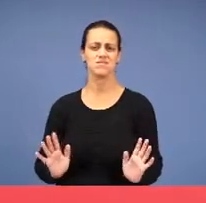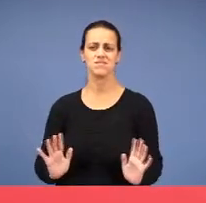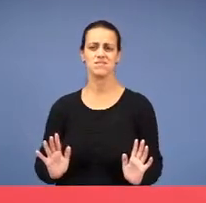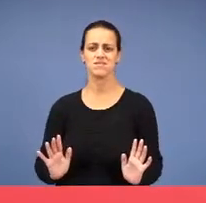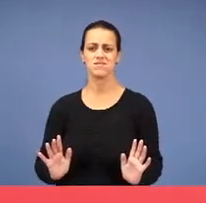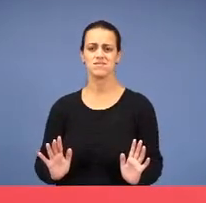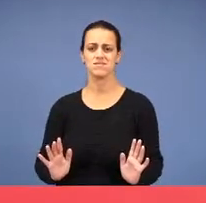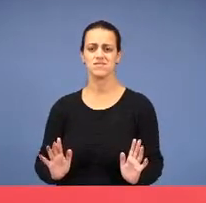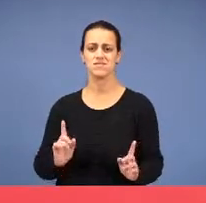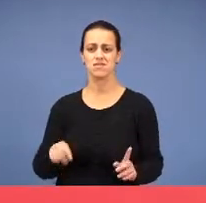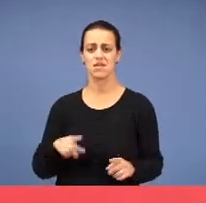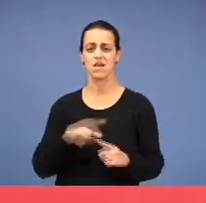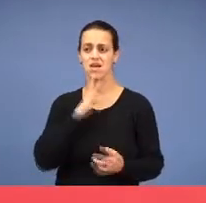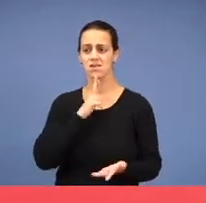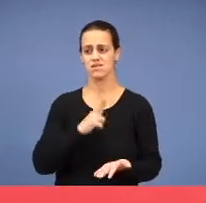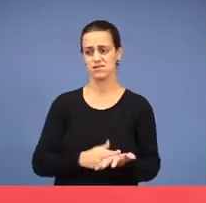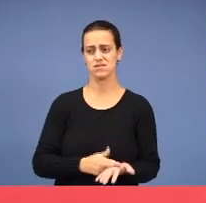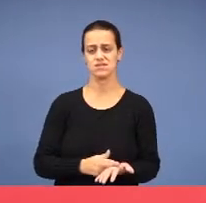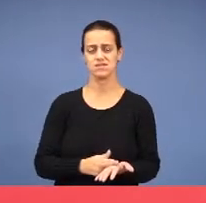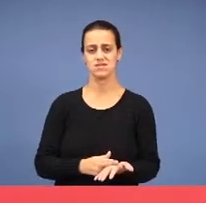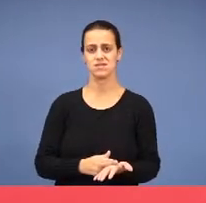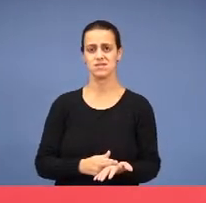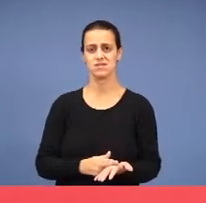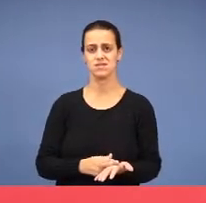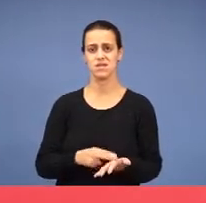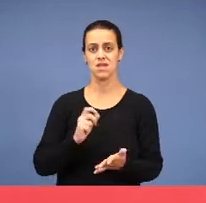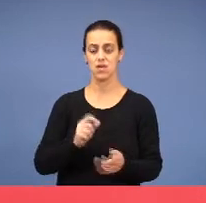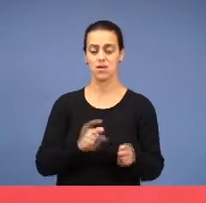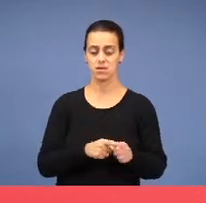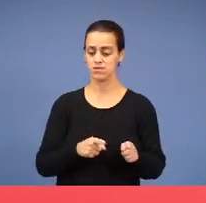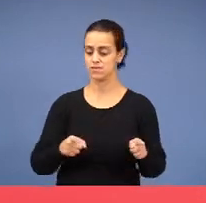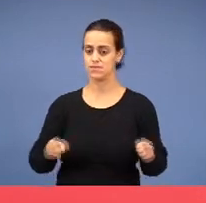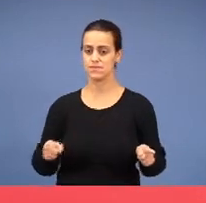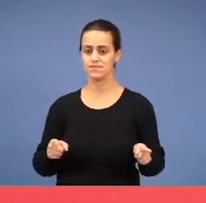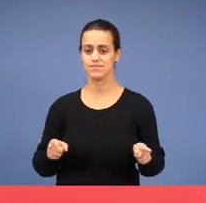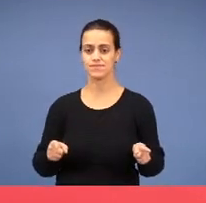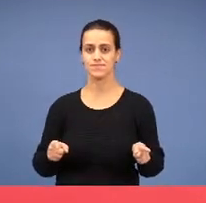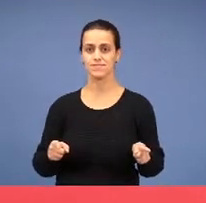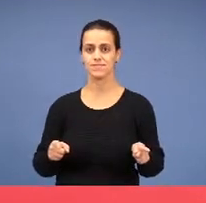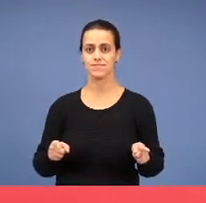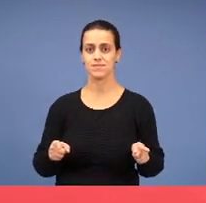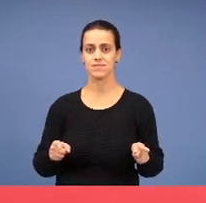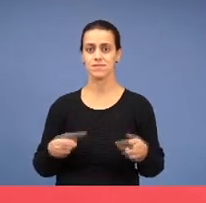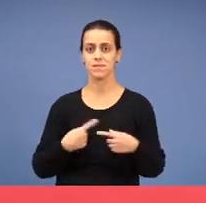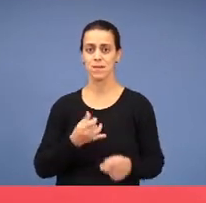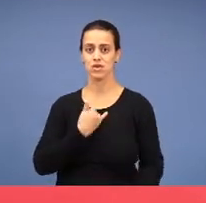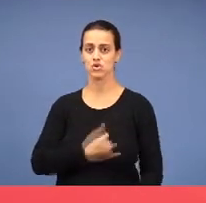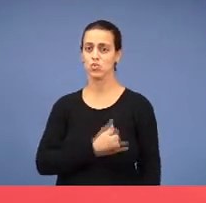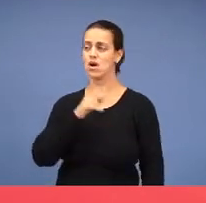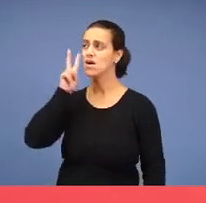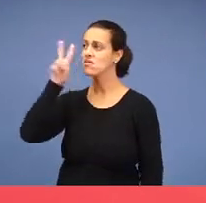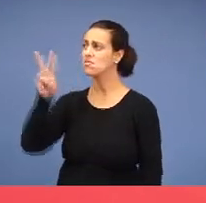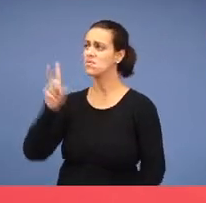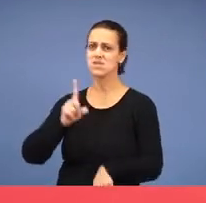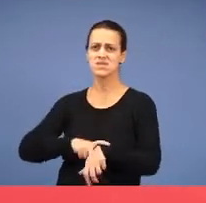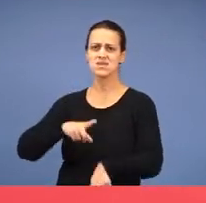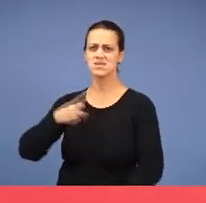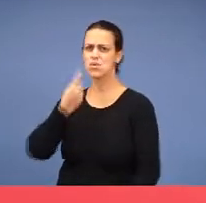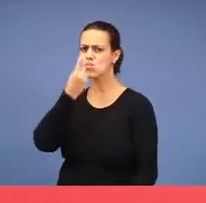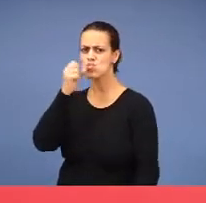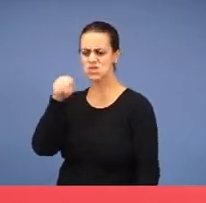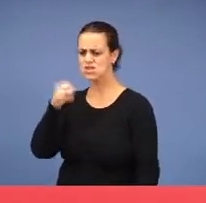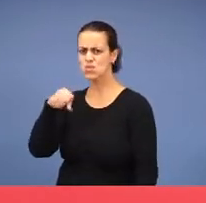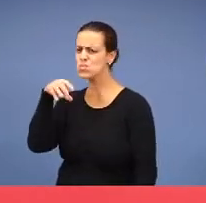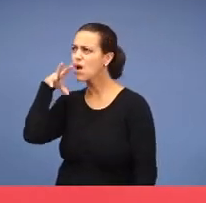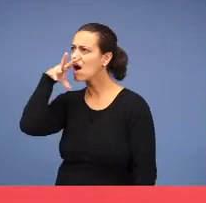Os resultados aqui estão na nossa medida. Mas o que ele viu lá, ele viu num segundo. Quem